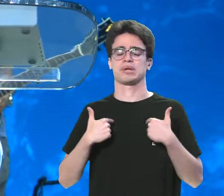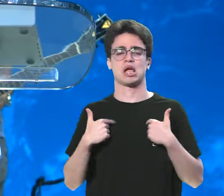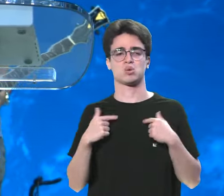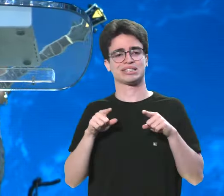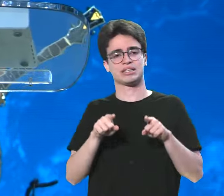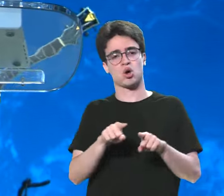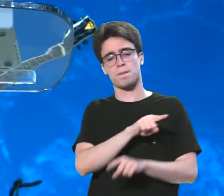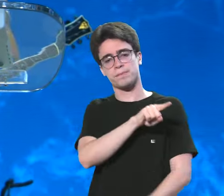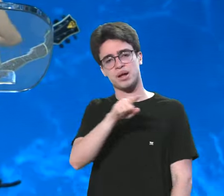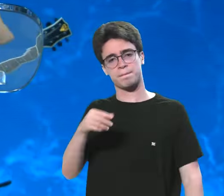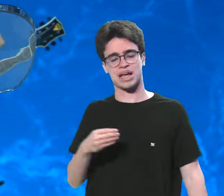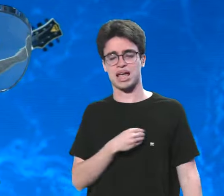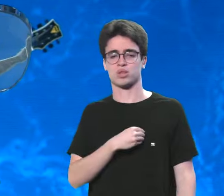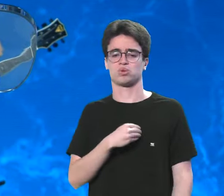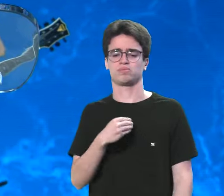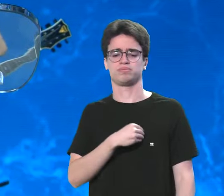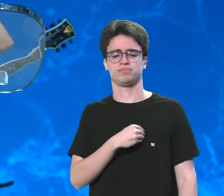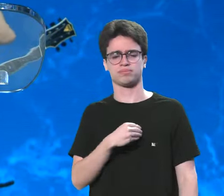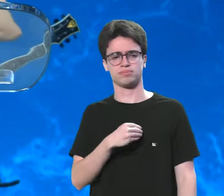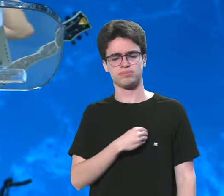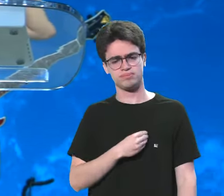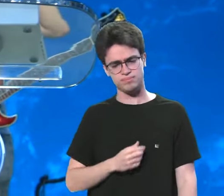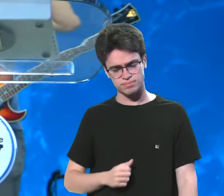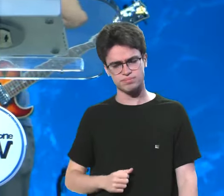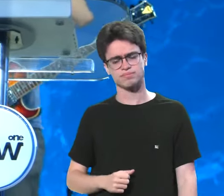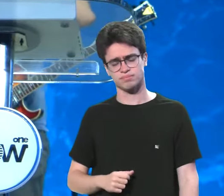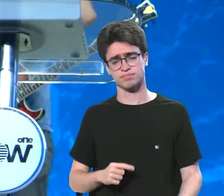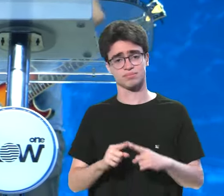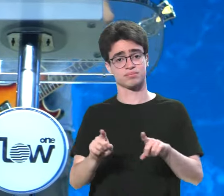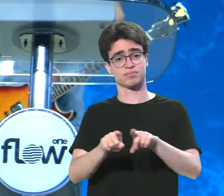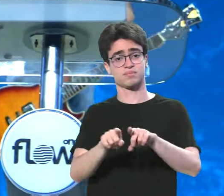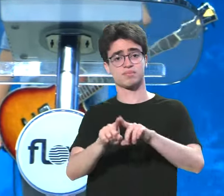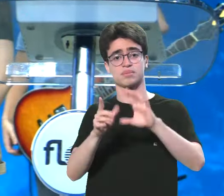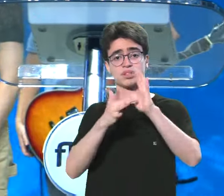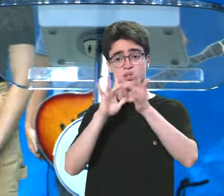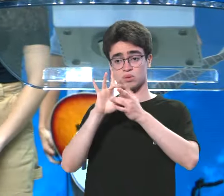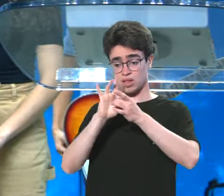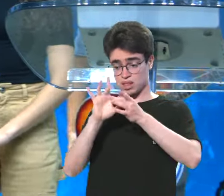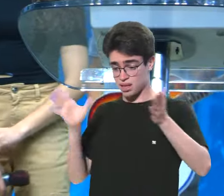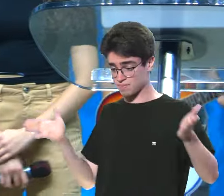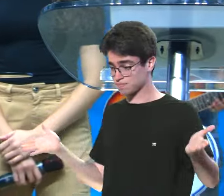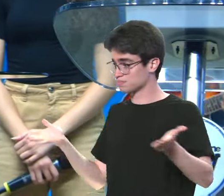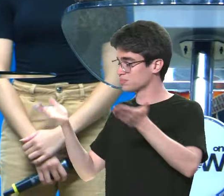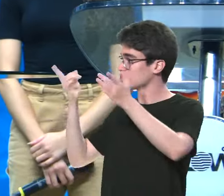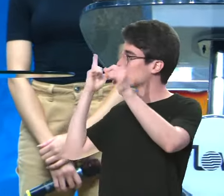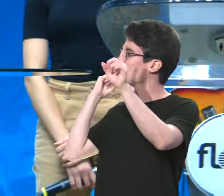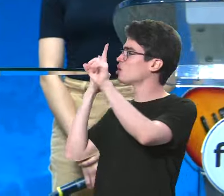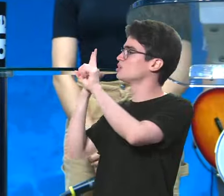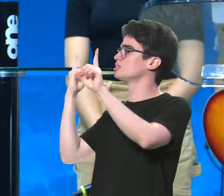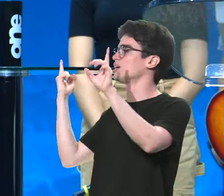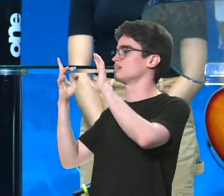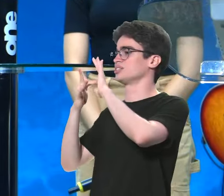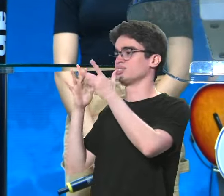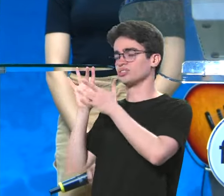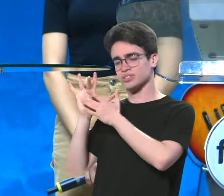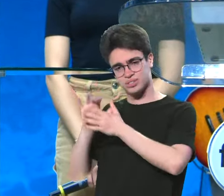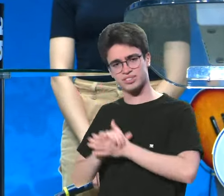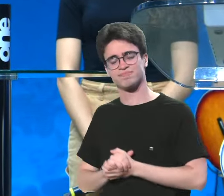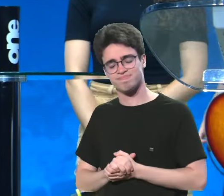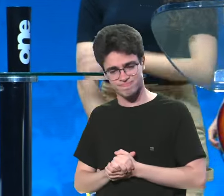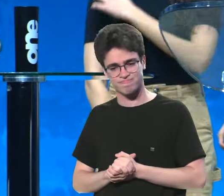nosso pecado ele abriu caminho pra vida eterna pro paraíso Eu gosto muito de